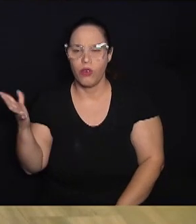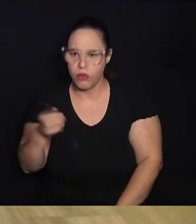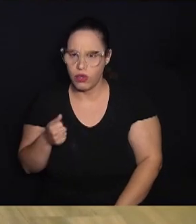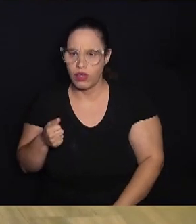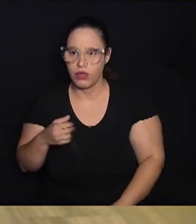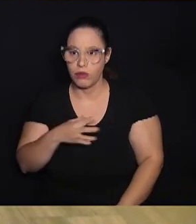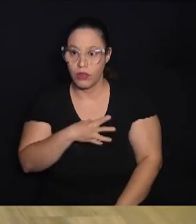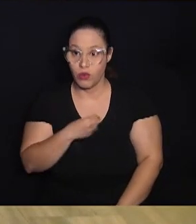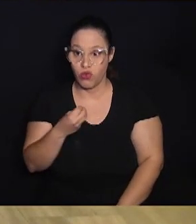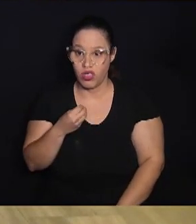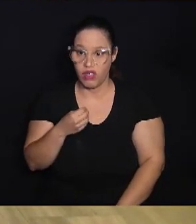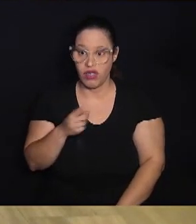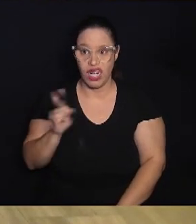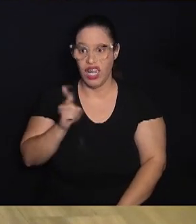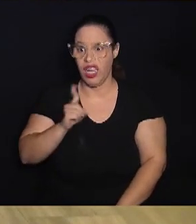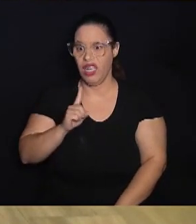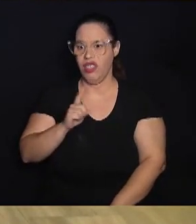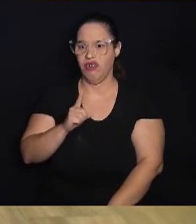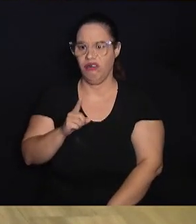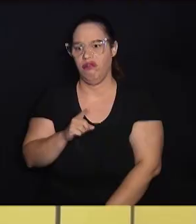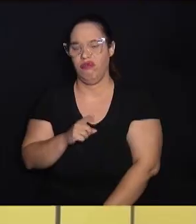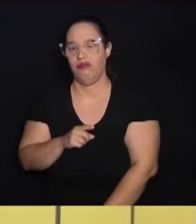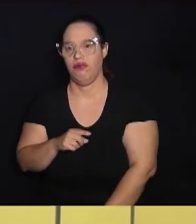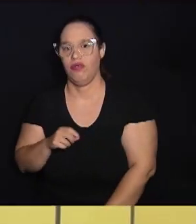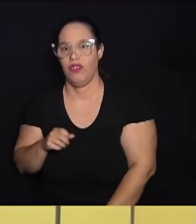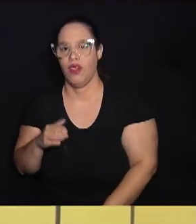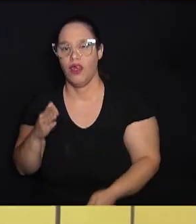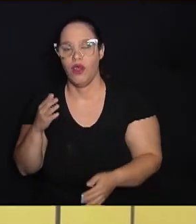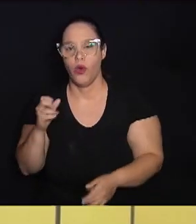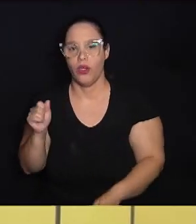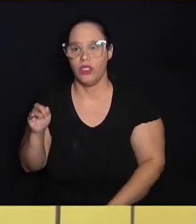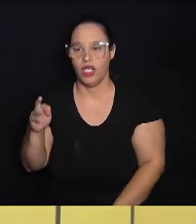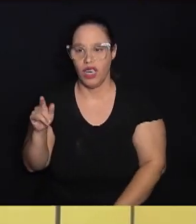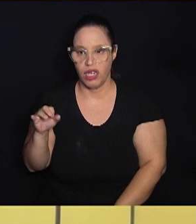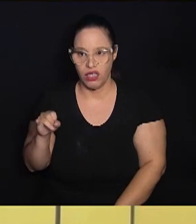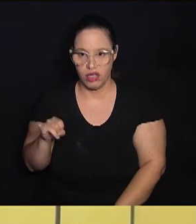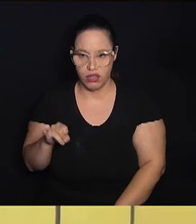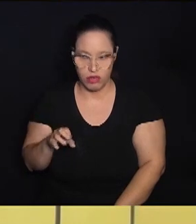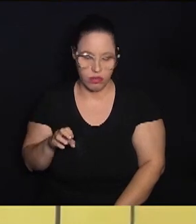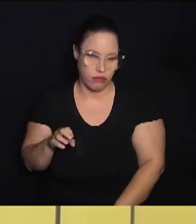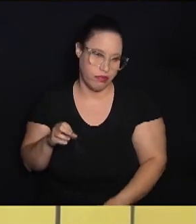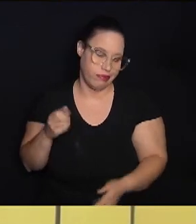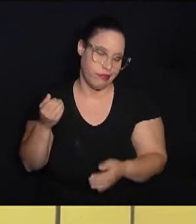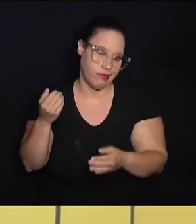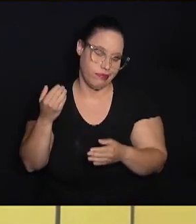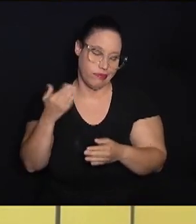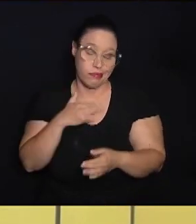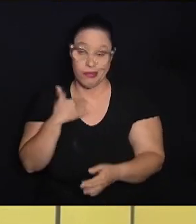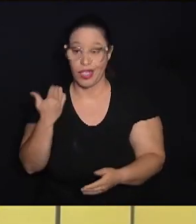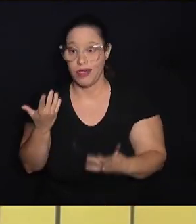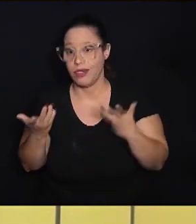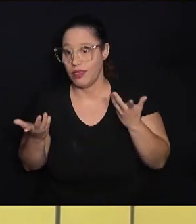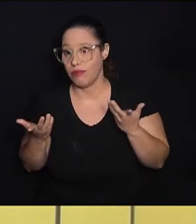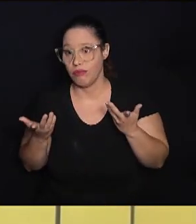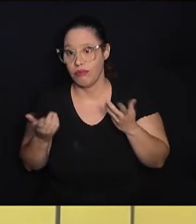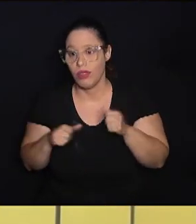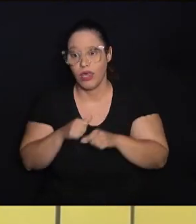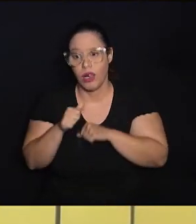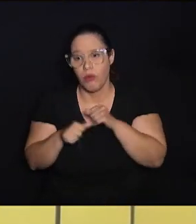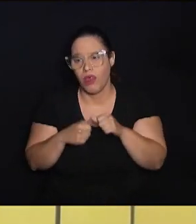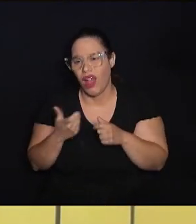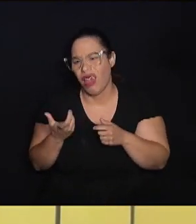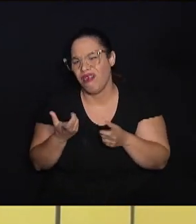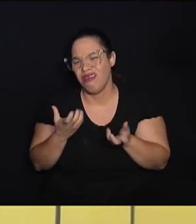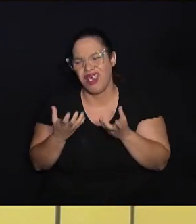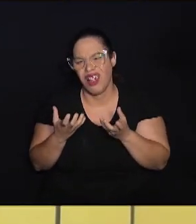ela morre então an ele mata ela justamente porque ela se tornou uma personagem inviável ele ia ter que mudar e ele não queria mudar até até tem um